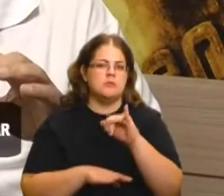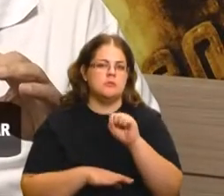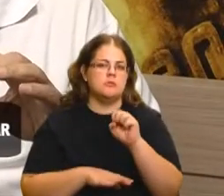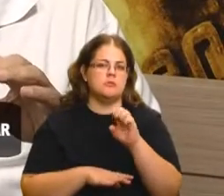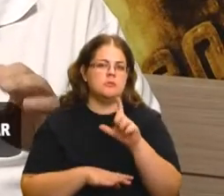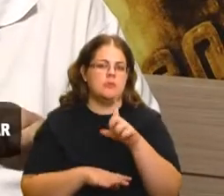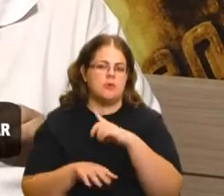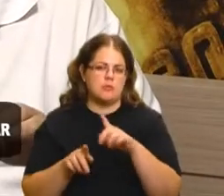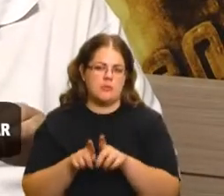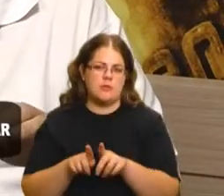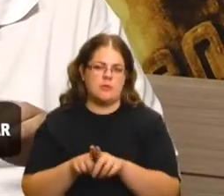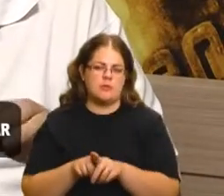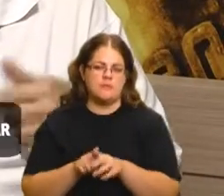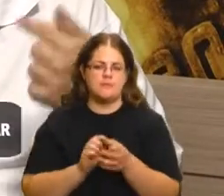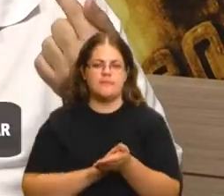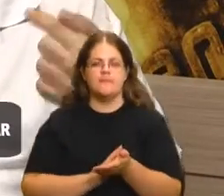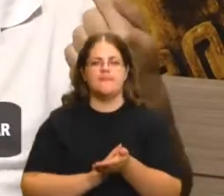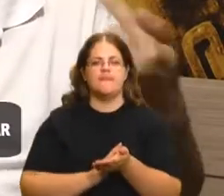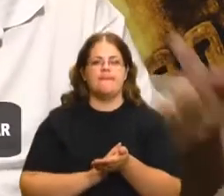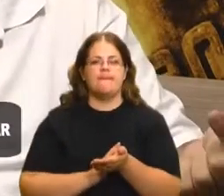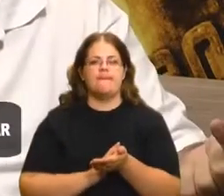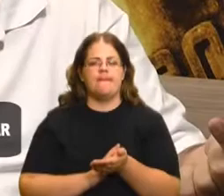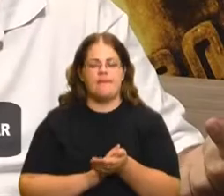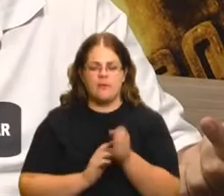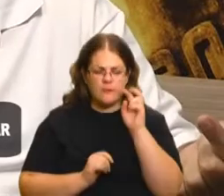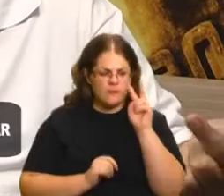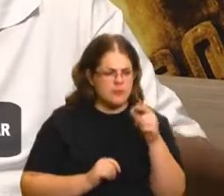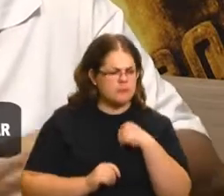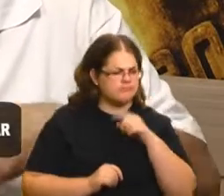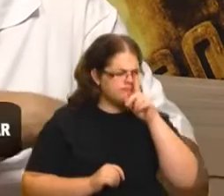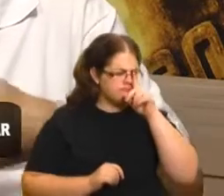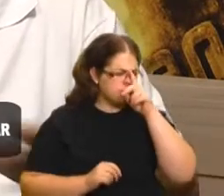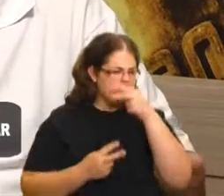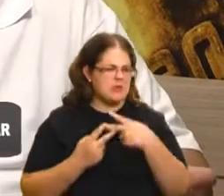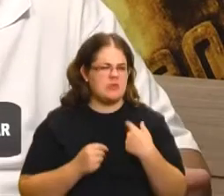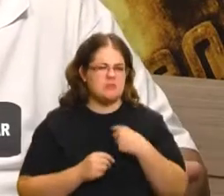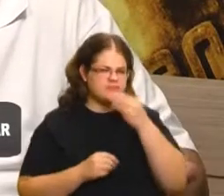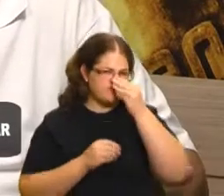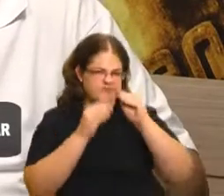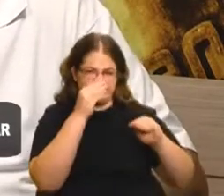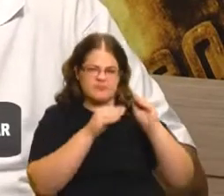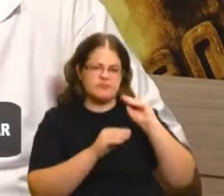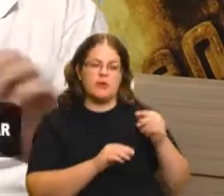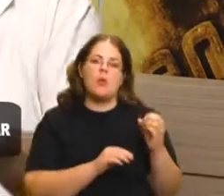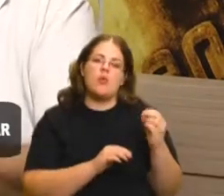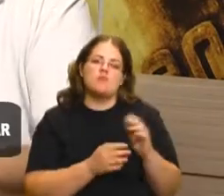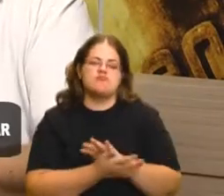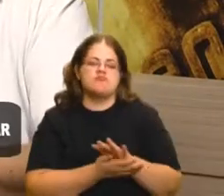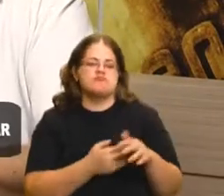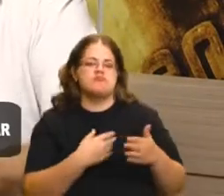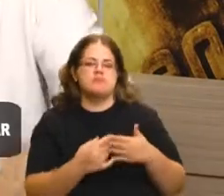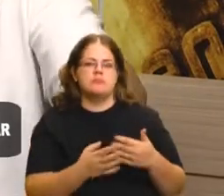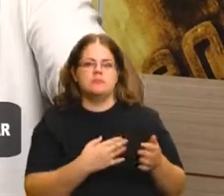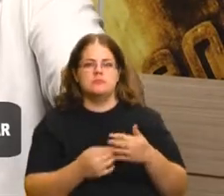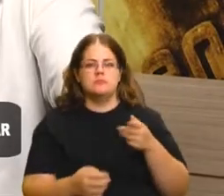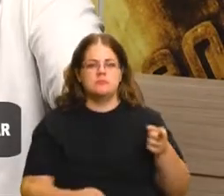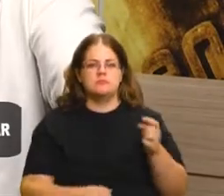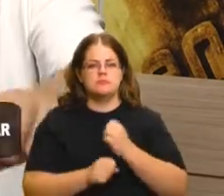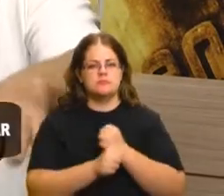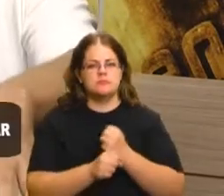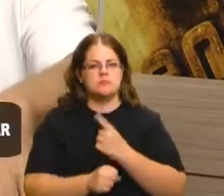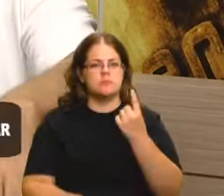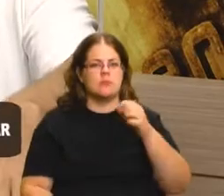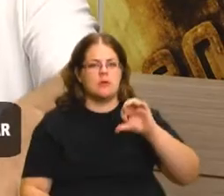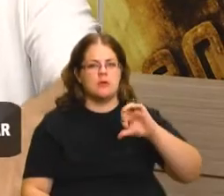regime. Perfeito. Né? Eles viam perigos que os outros ou não viam, não se importavam. Né? Por exemplo,